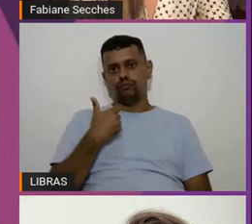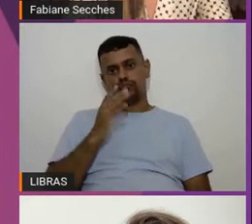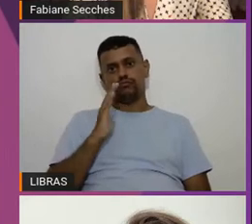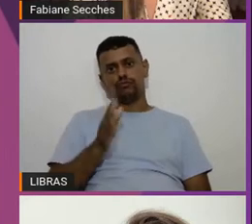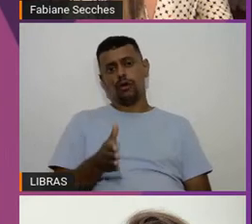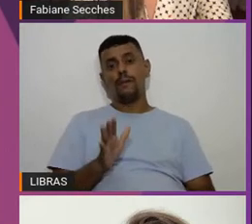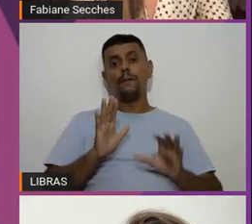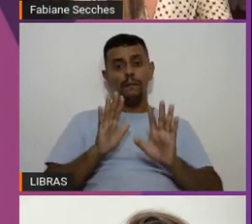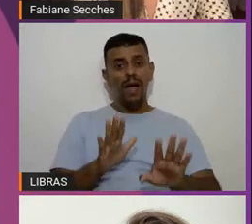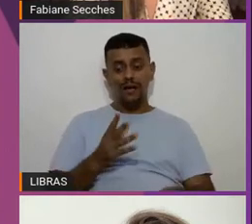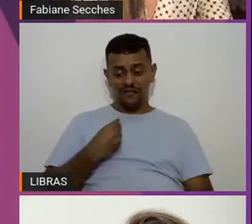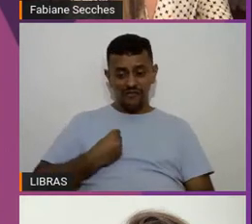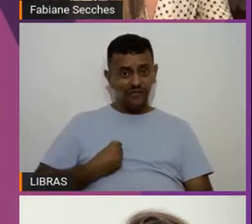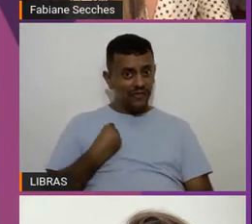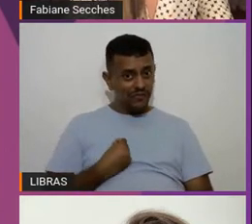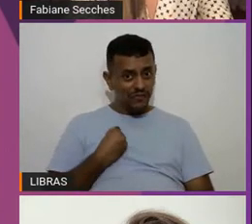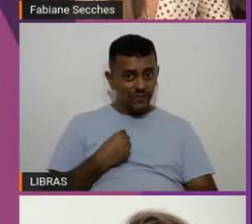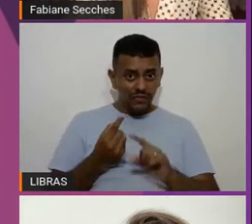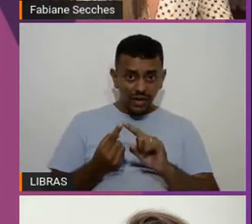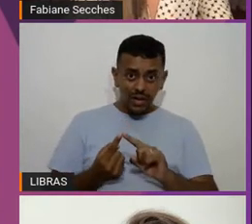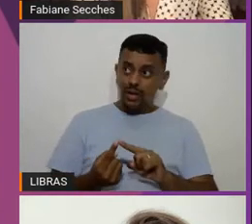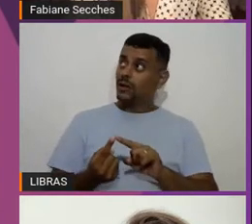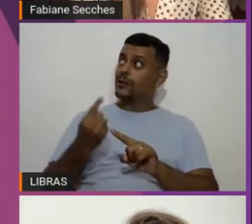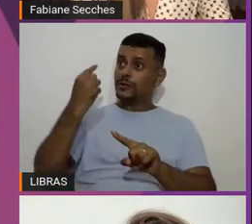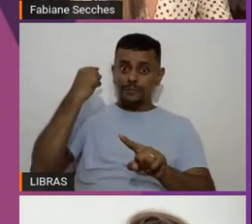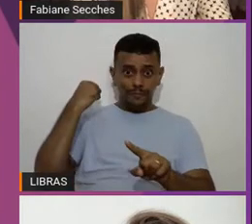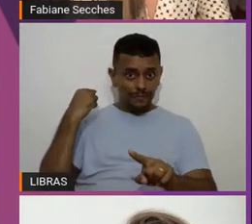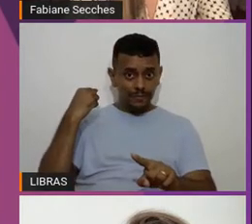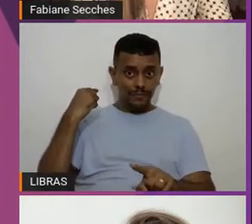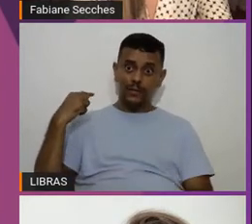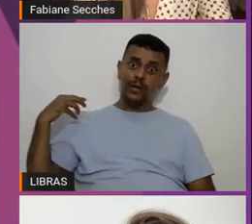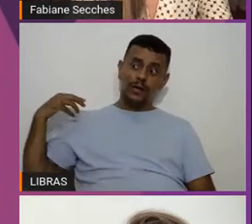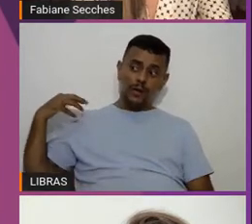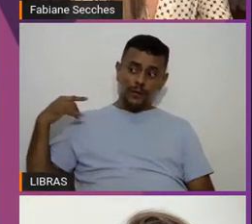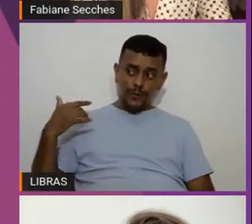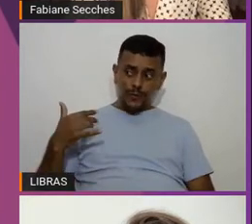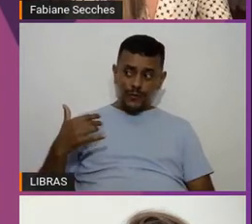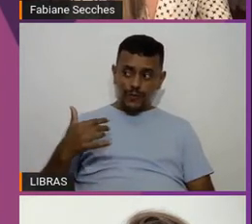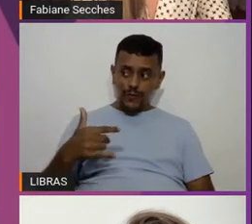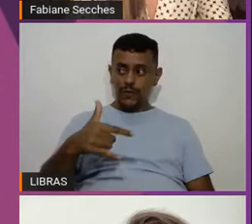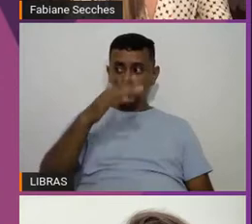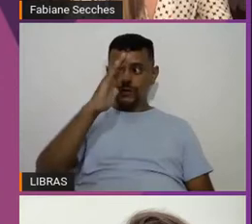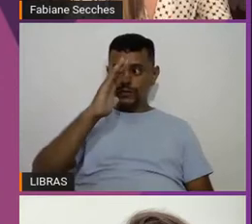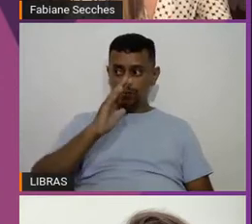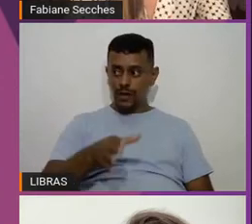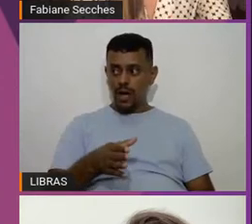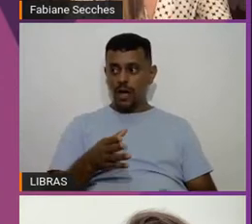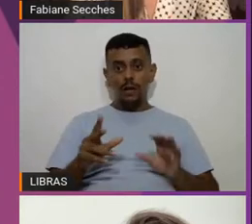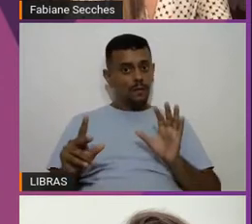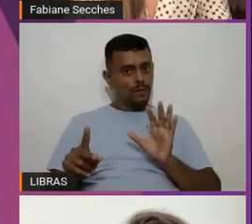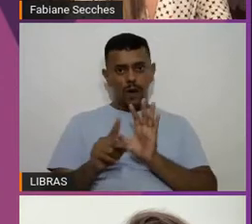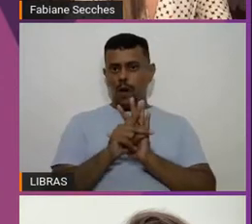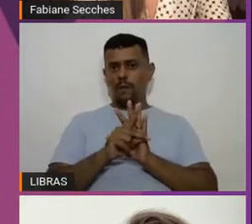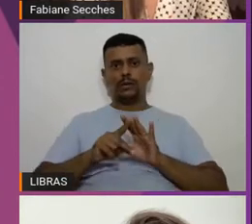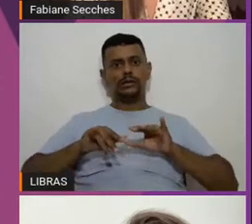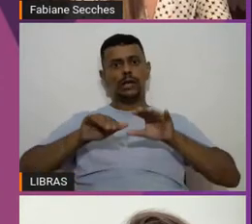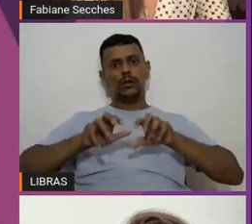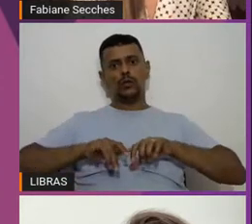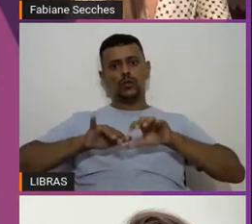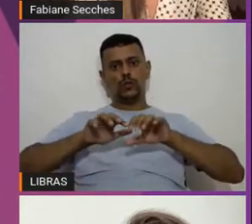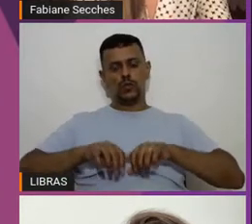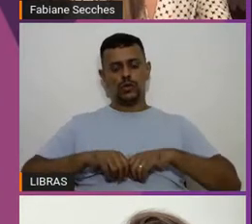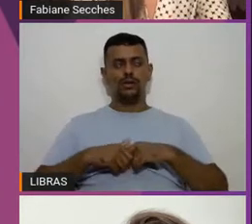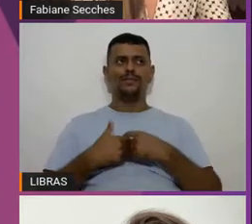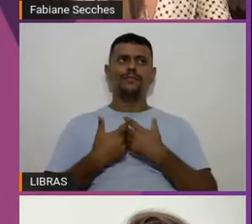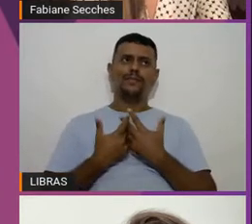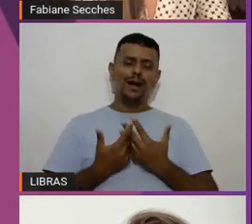eu tivesse esse grupo destinado desde pequena sempre se torna era o que eu queria cedo mas ele quis vários